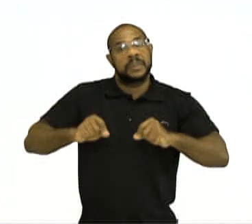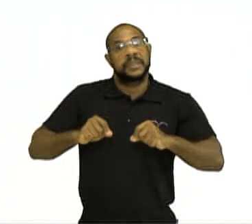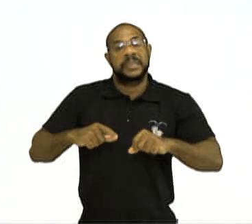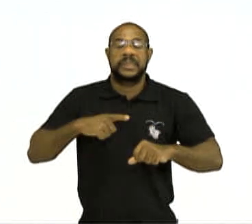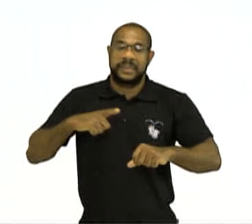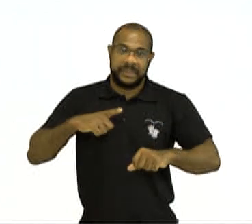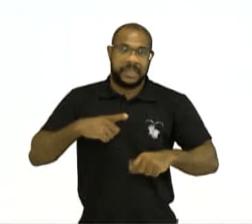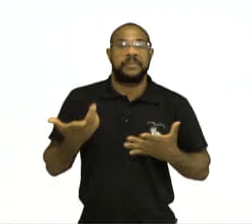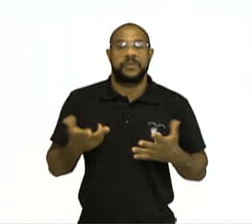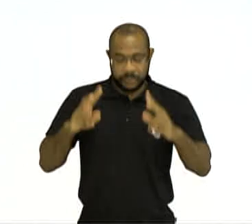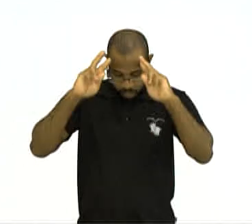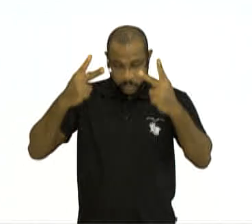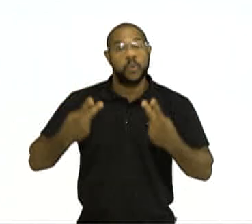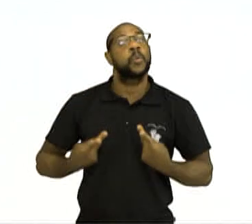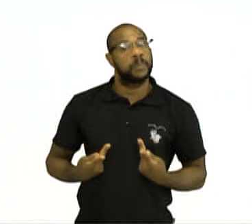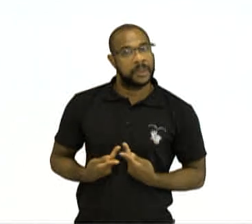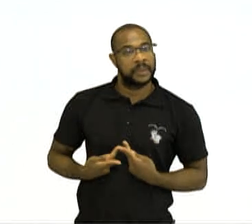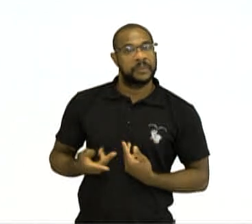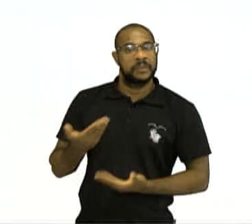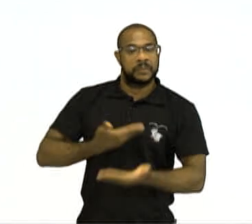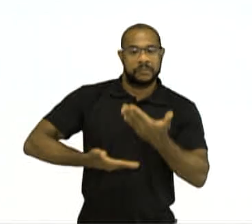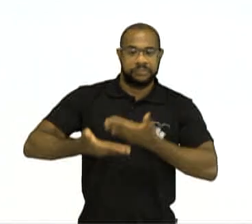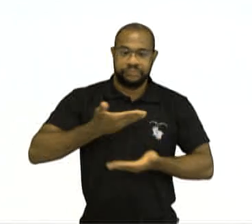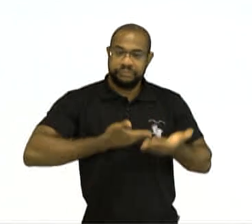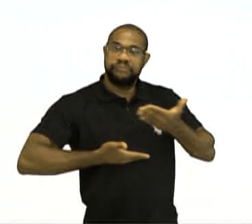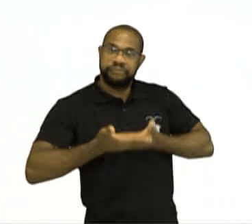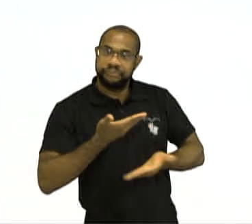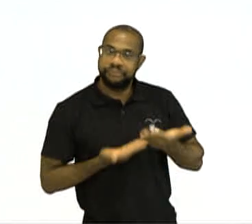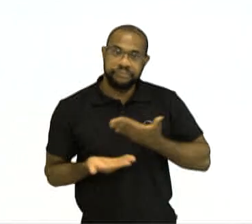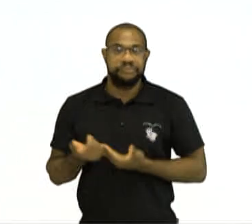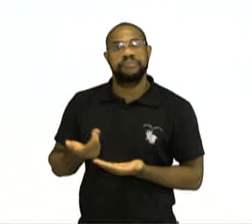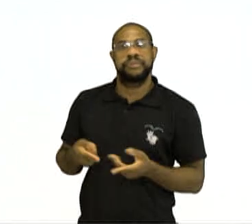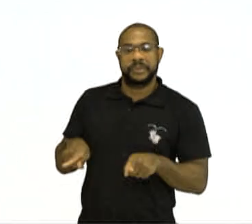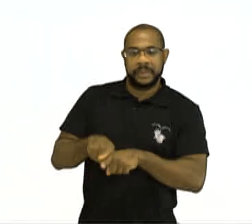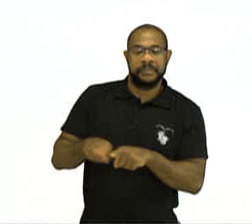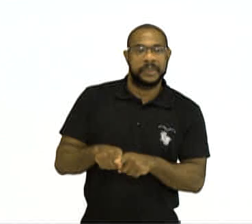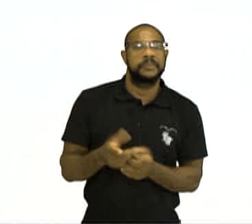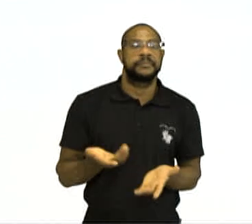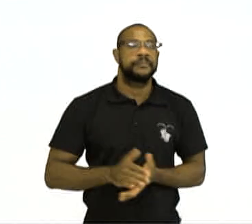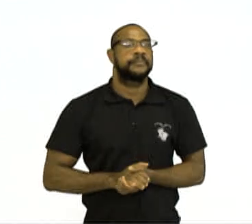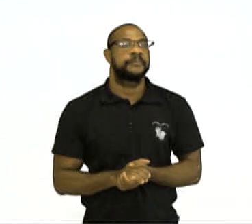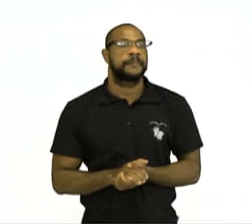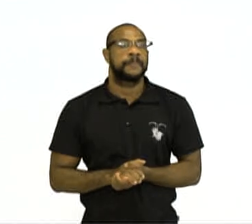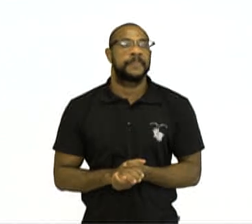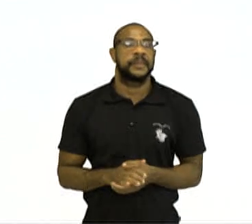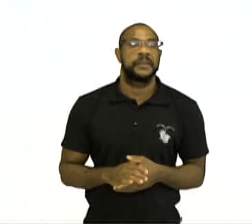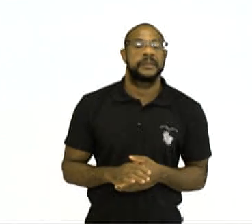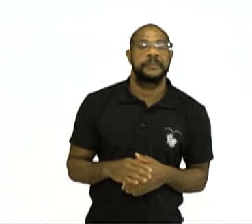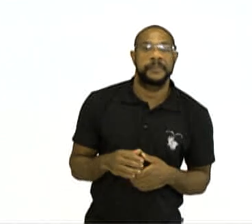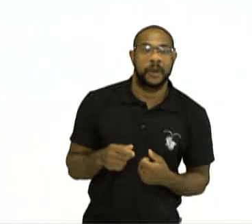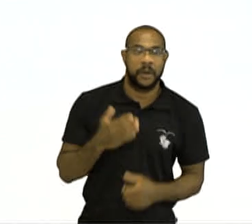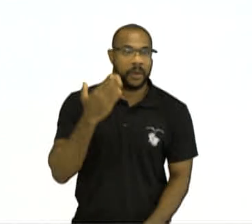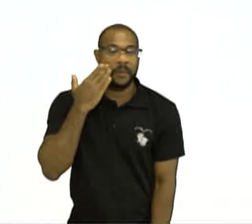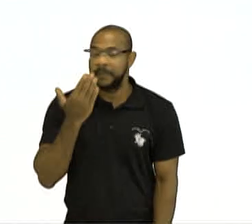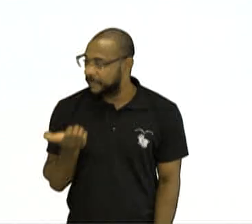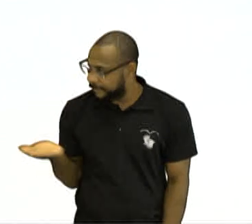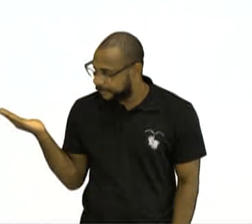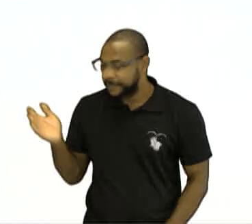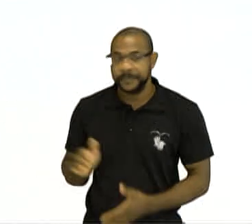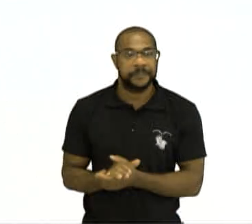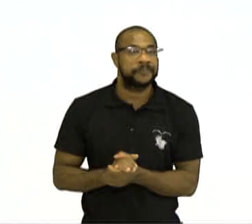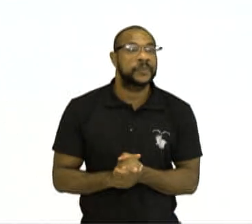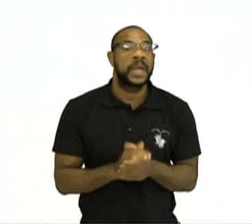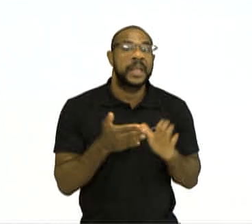temos, enquanto humanos, de relações afetivas e de interação. Vamos tentar entender aqui o que